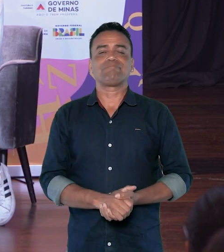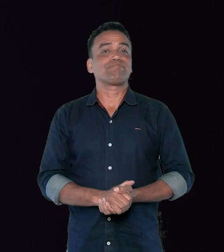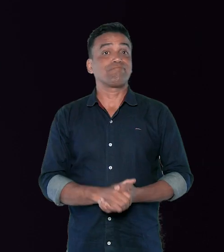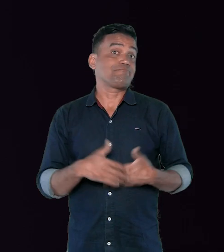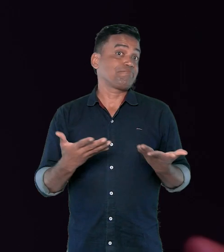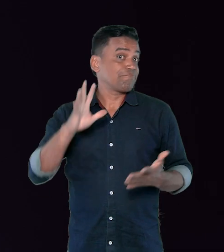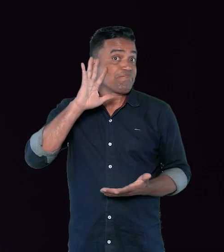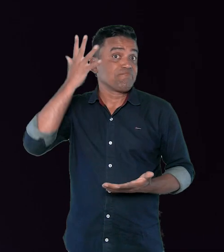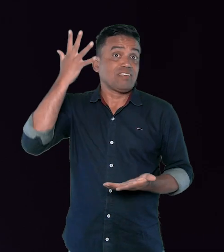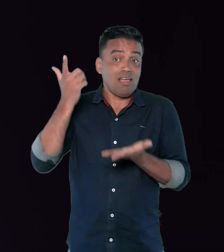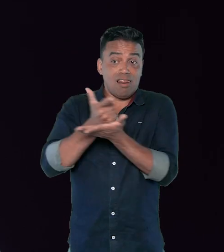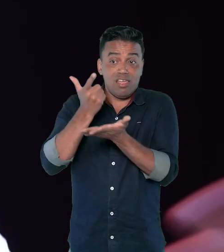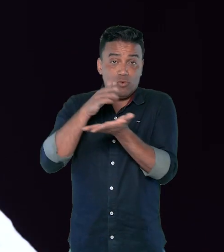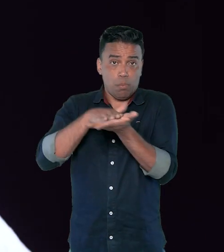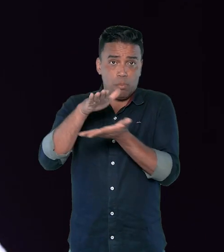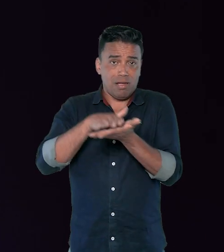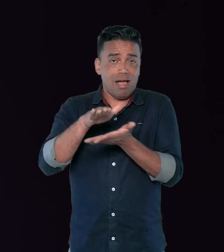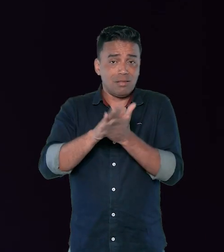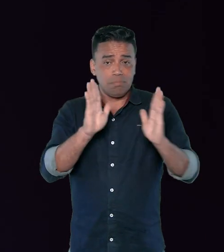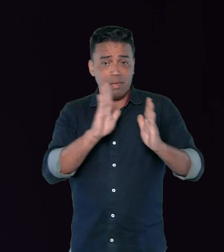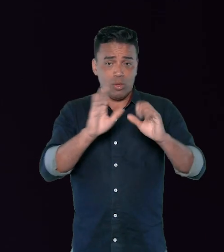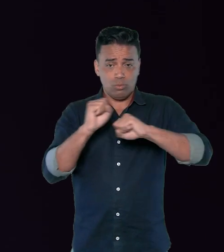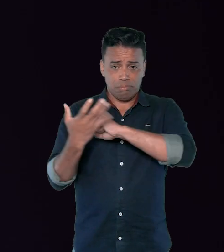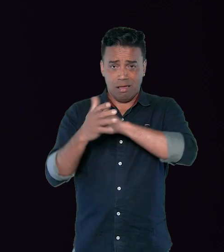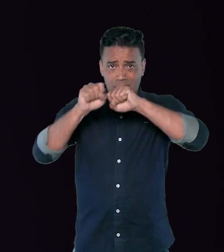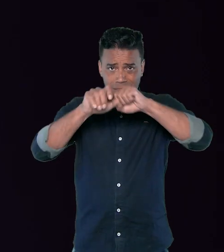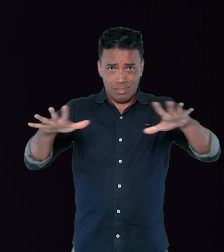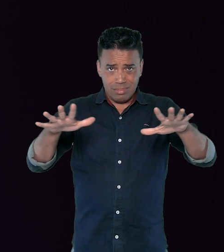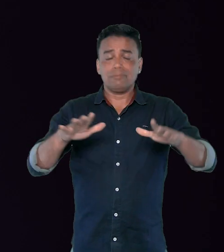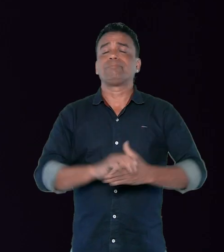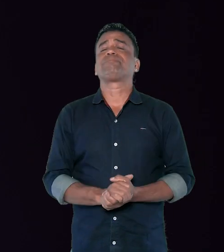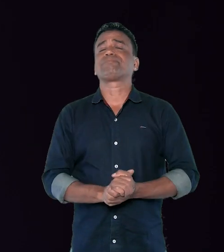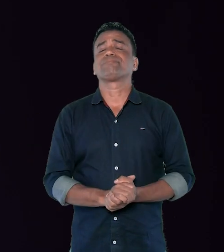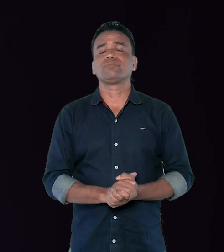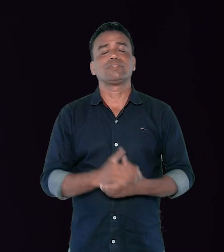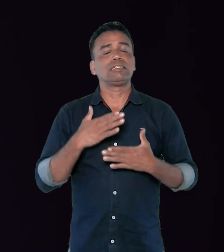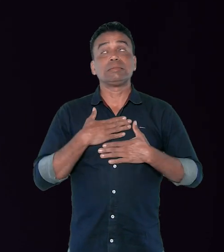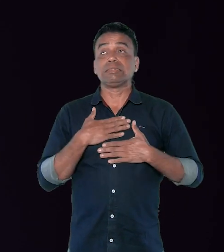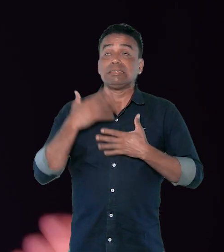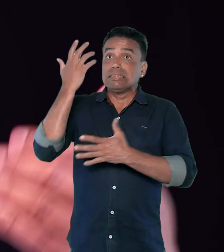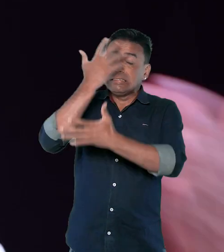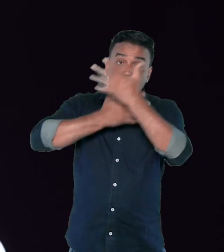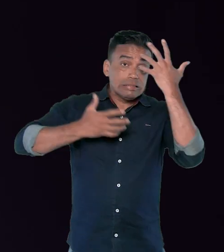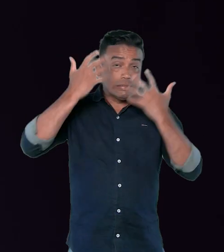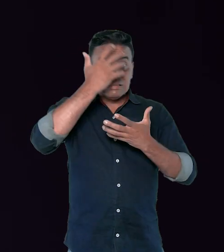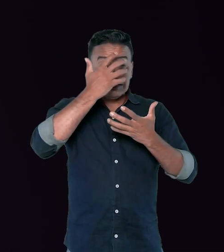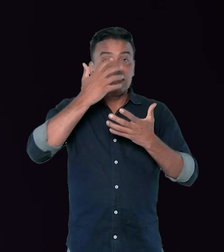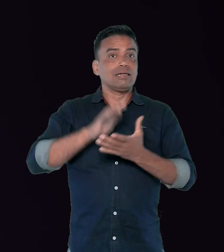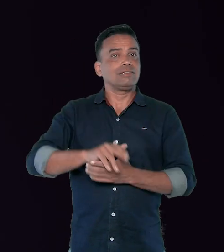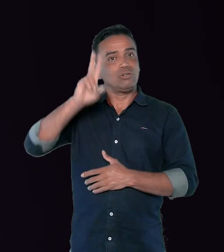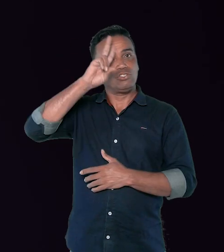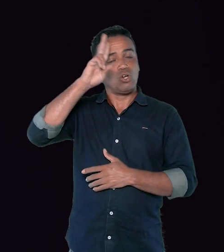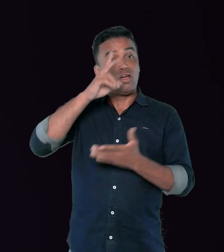E aí, de repente, quando o livro é publicado, em meio à pandemia, eu fico meio perdido. E aí a história